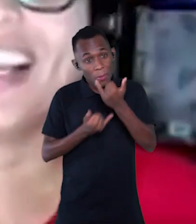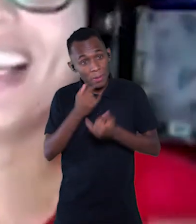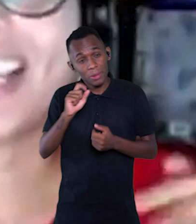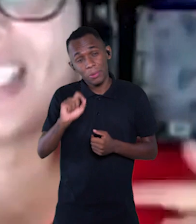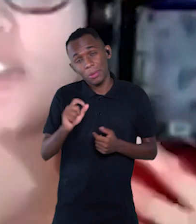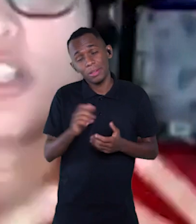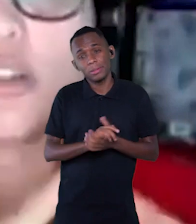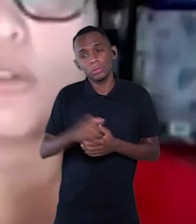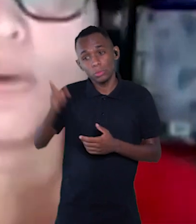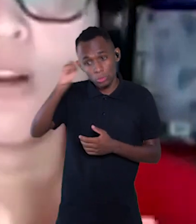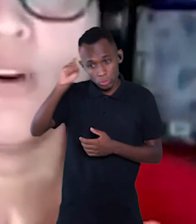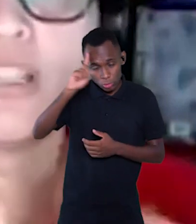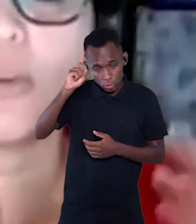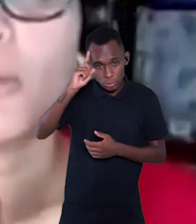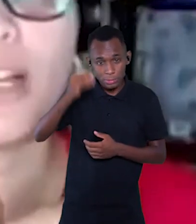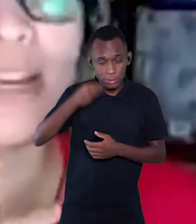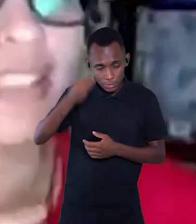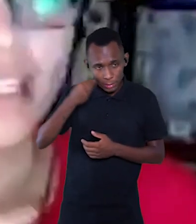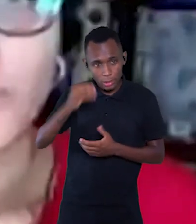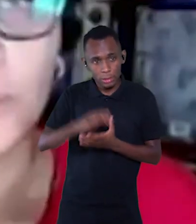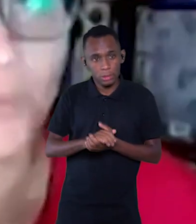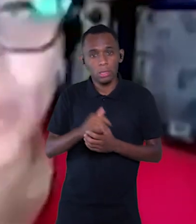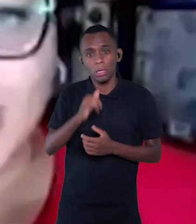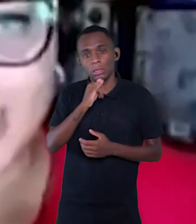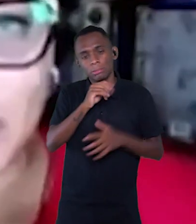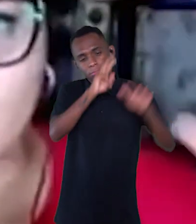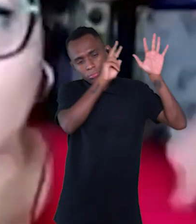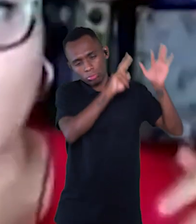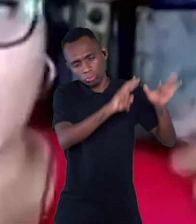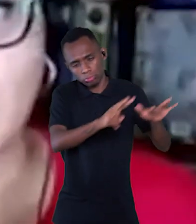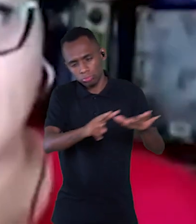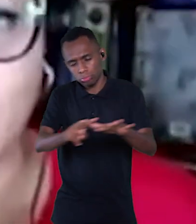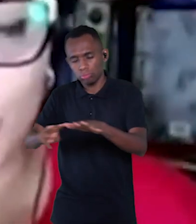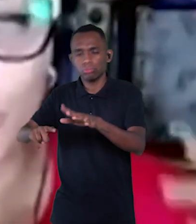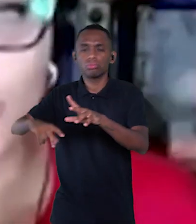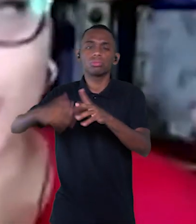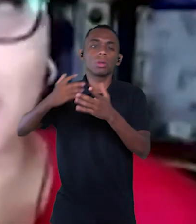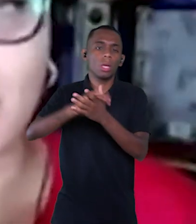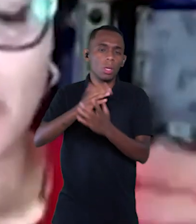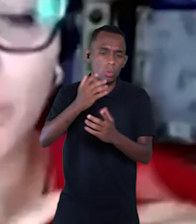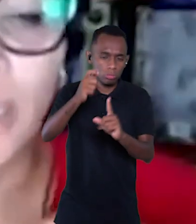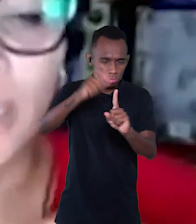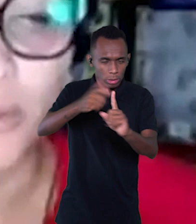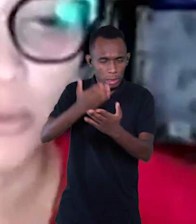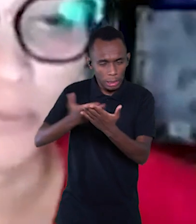que nessa rotina que eu estou agora, então eu atendo a semana toda, eu trabalho no SUS,